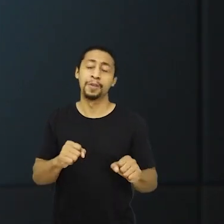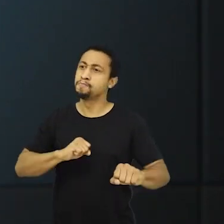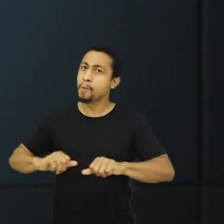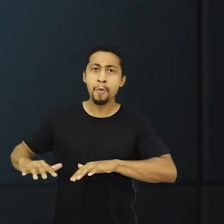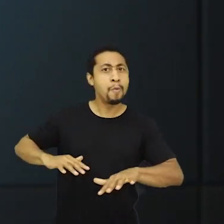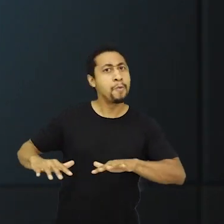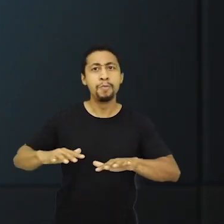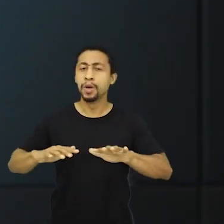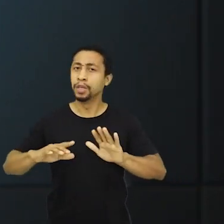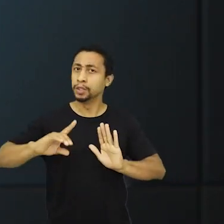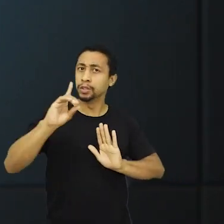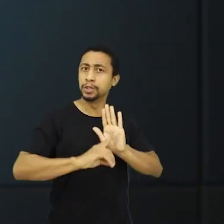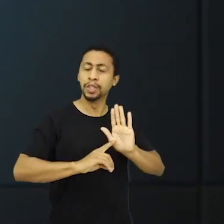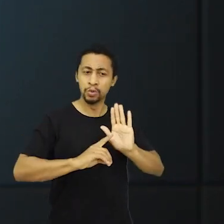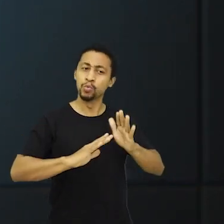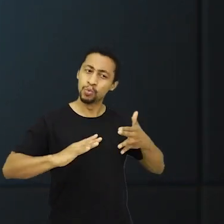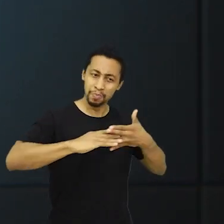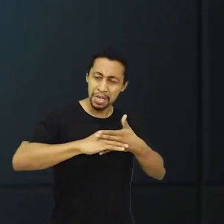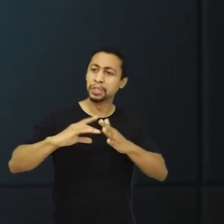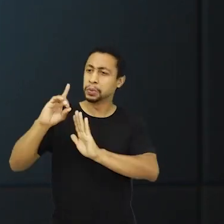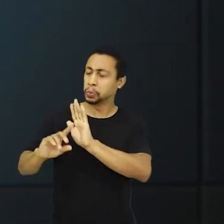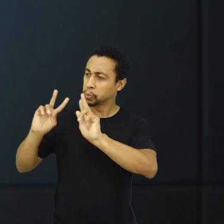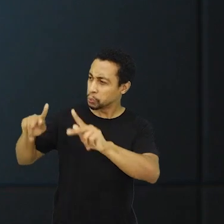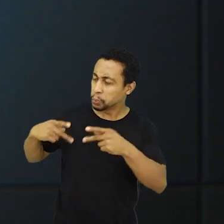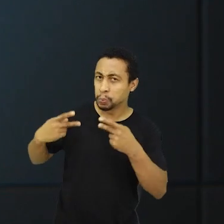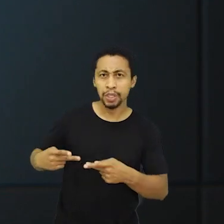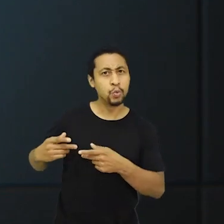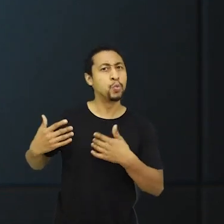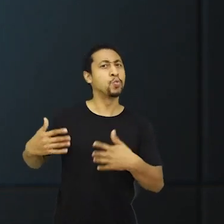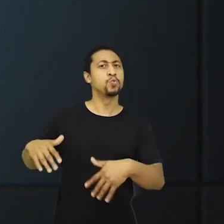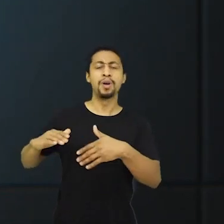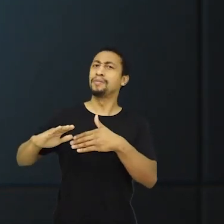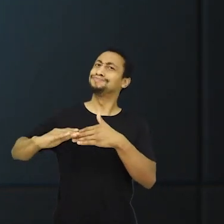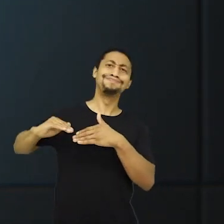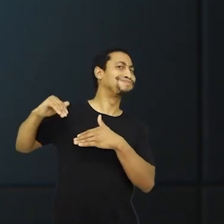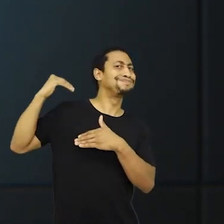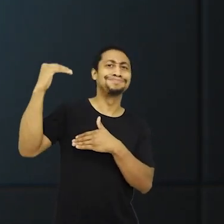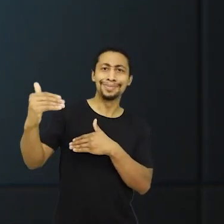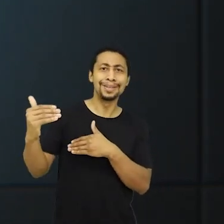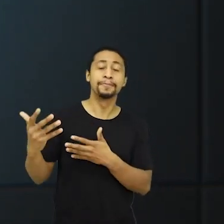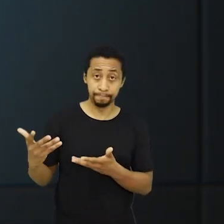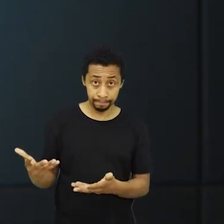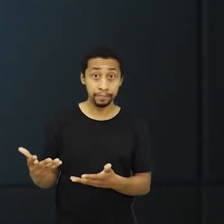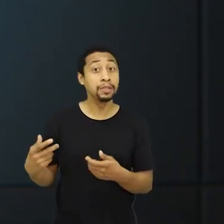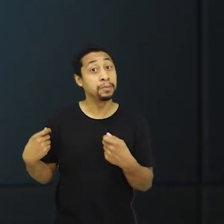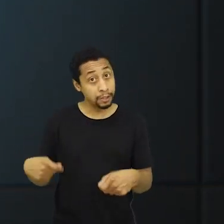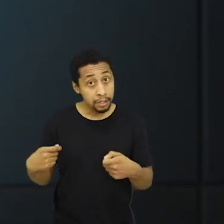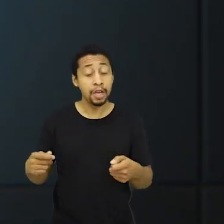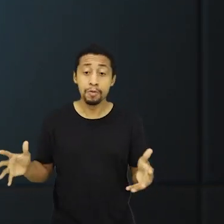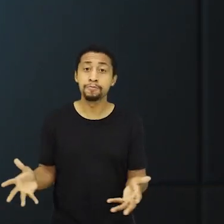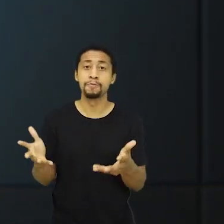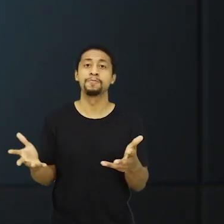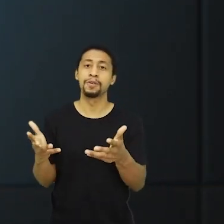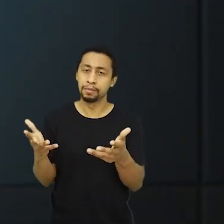ativismo por direitos civis, direitos humanos, e que deveria ser mais bem nutrido e